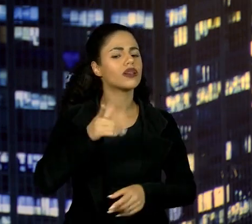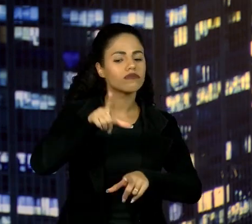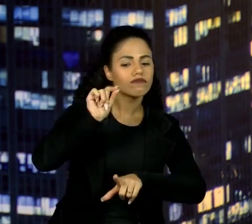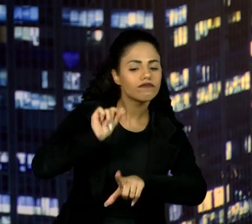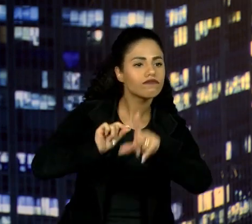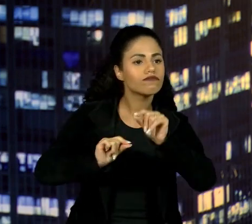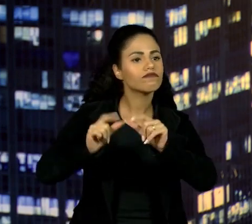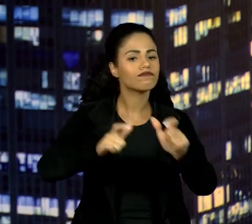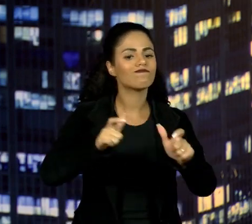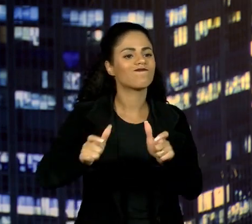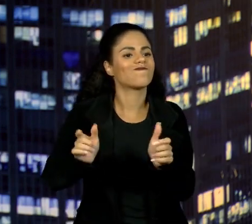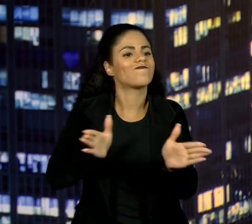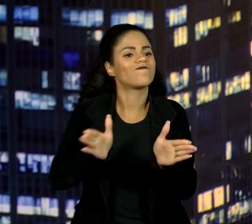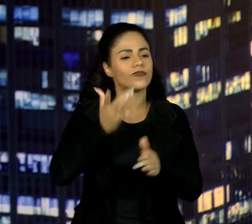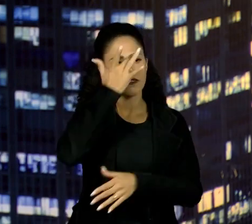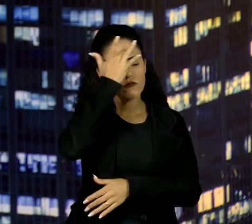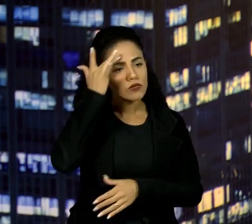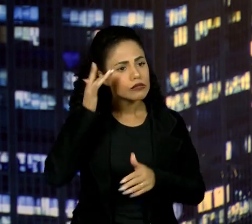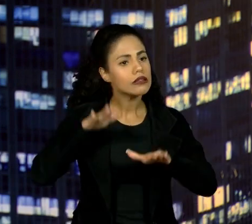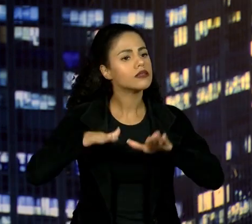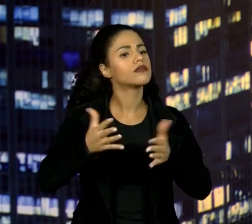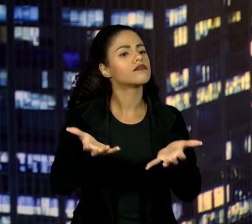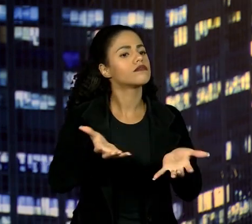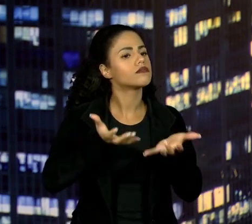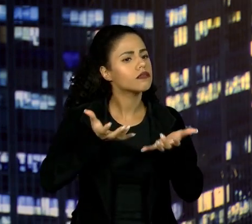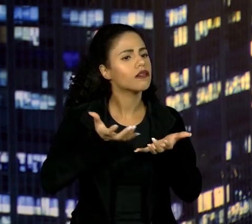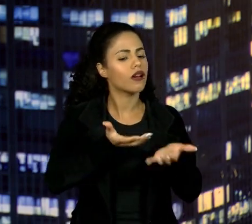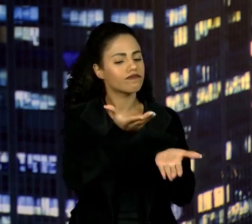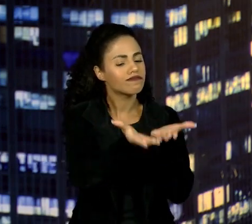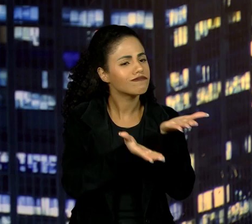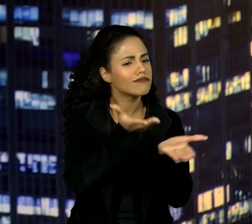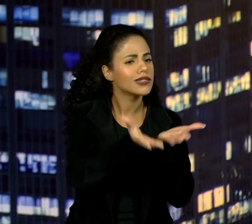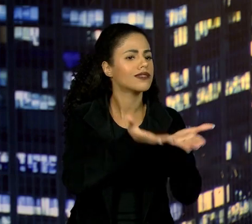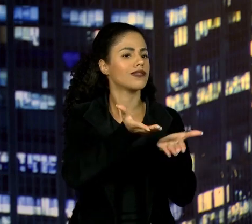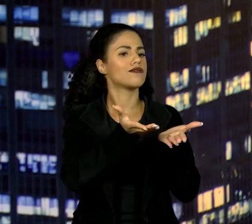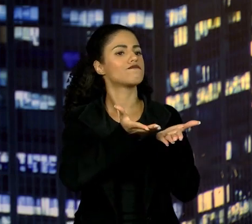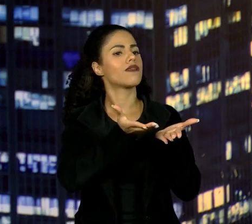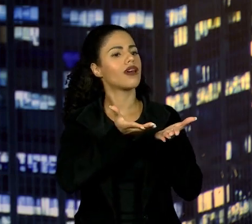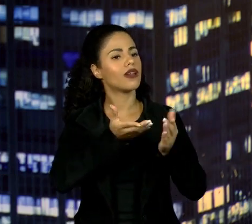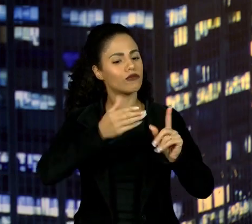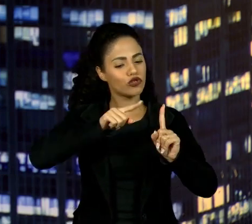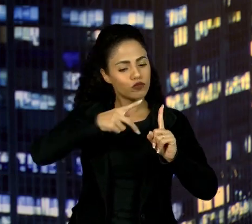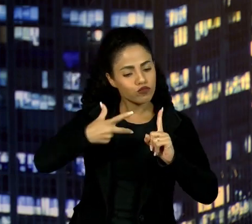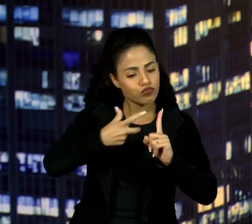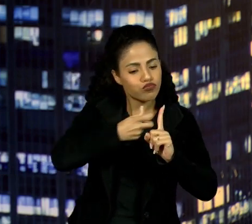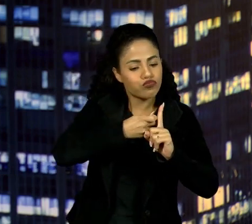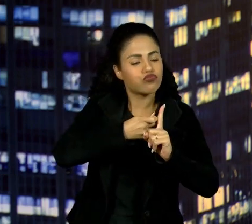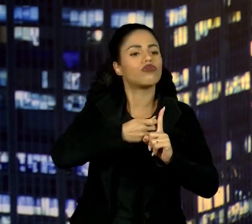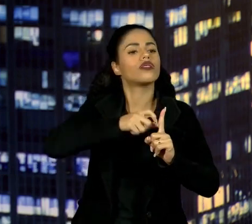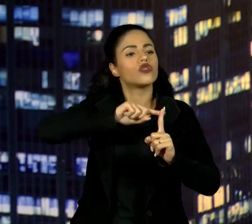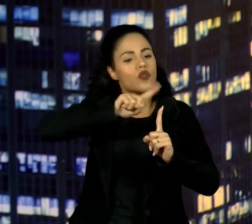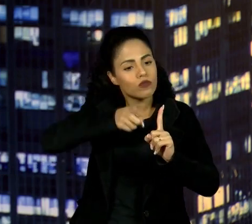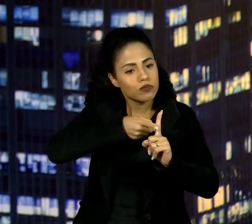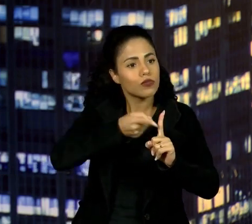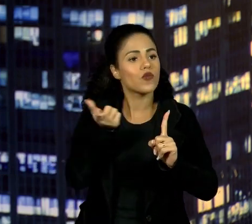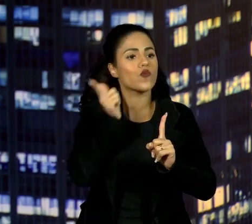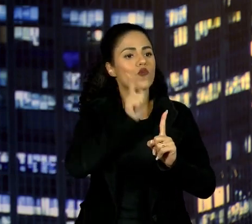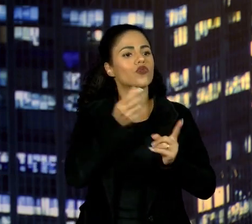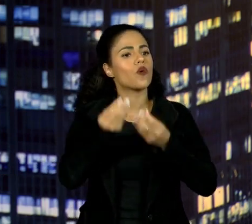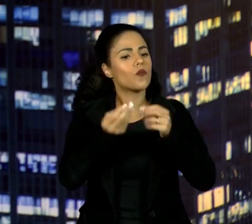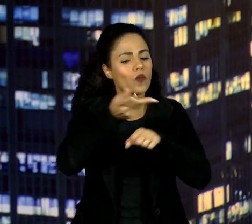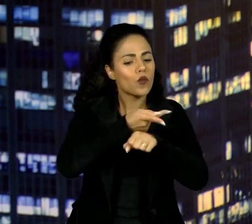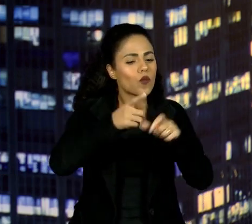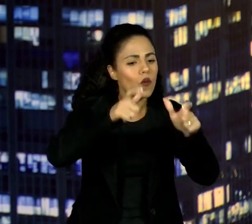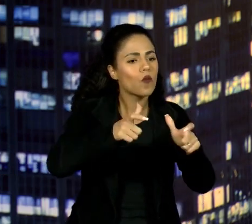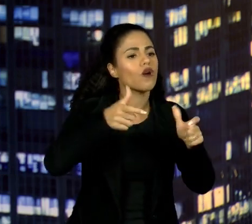de pessoas que querem tanto um tratamento de fertilidade, fazer uma FIV, procurar